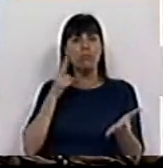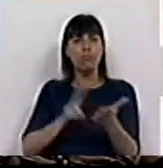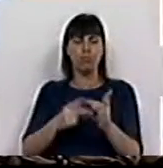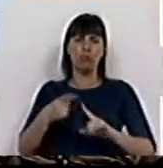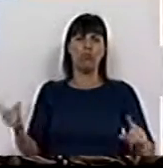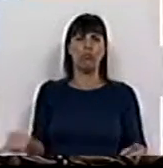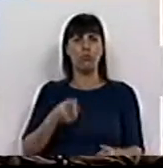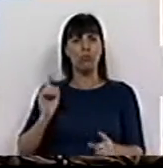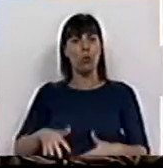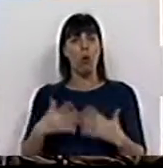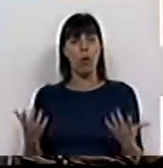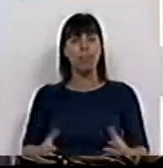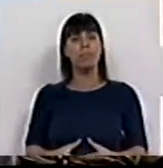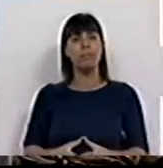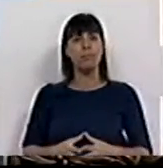é verdade.